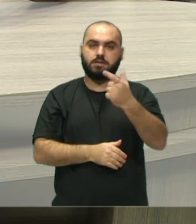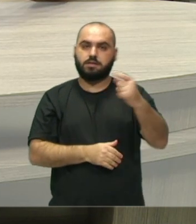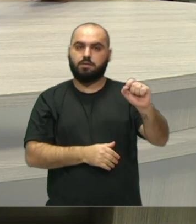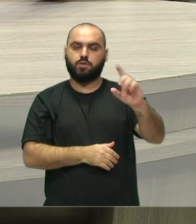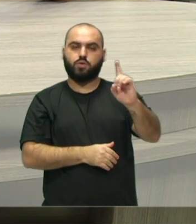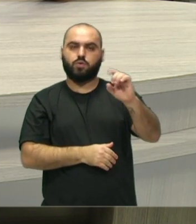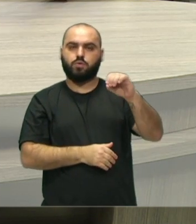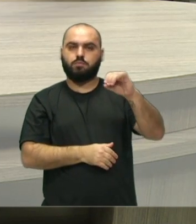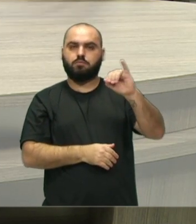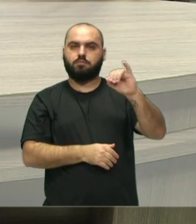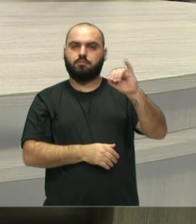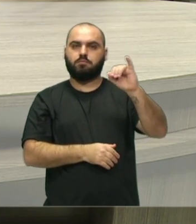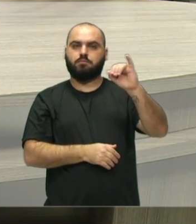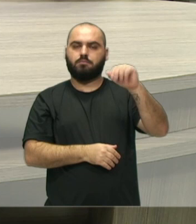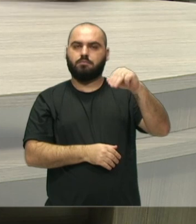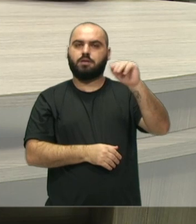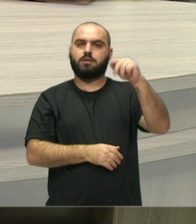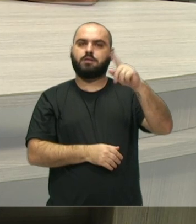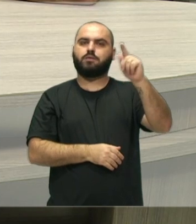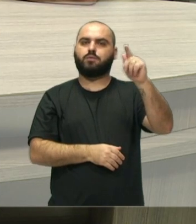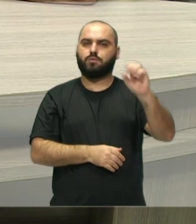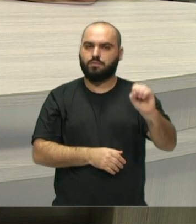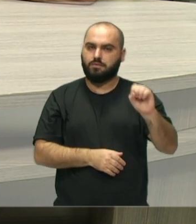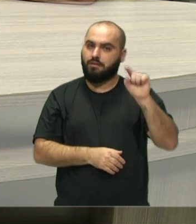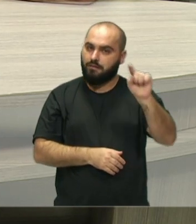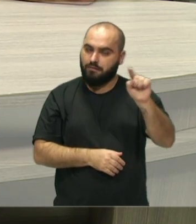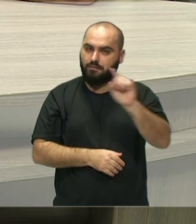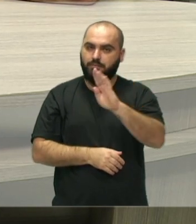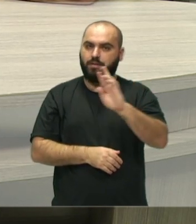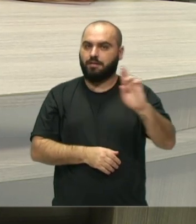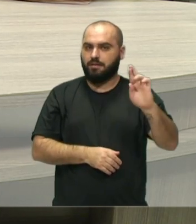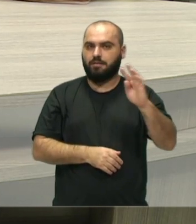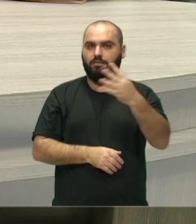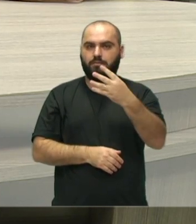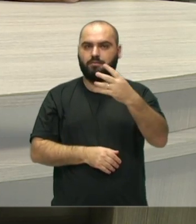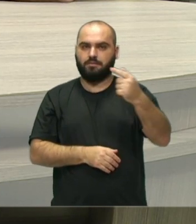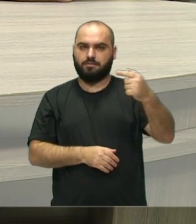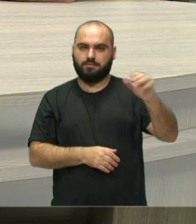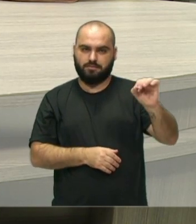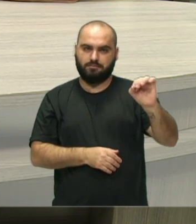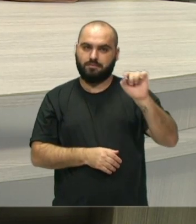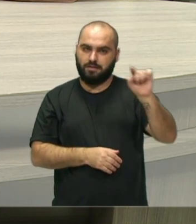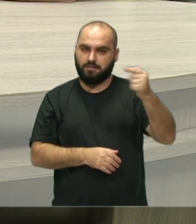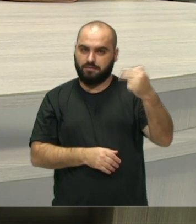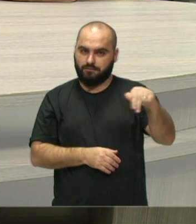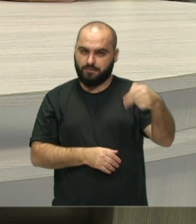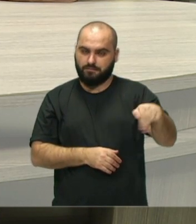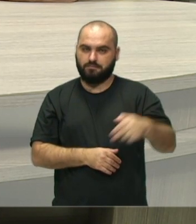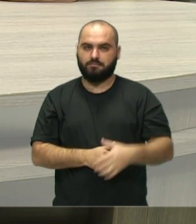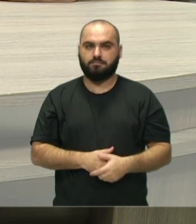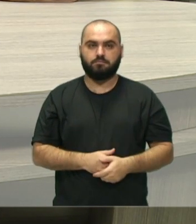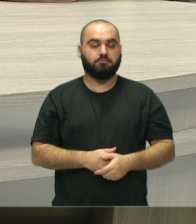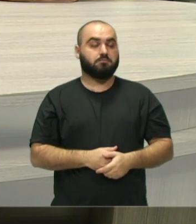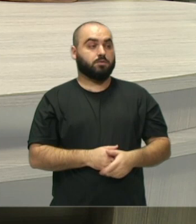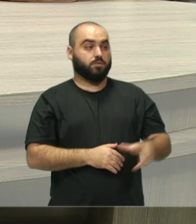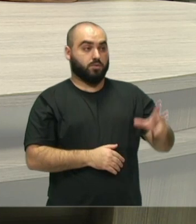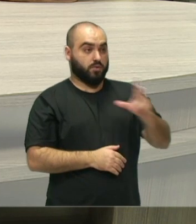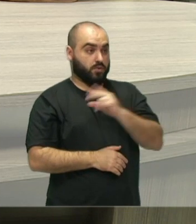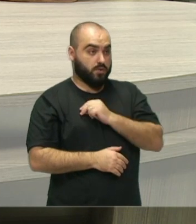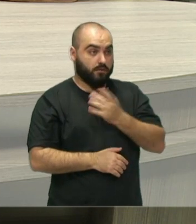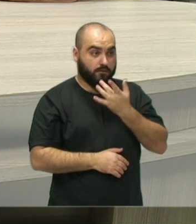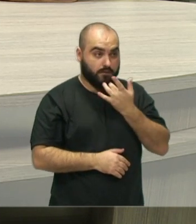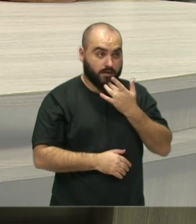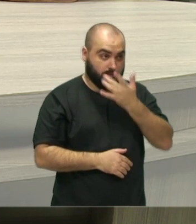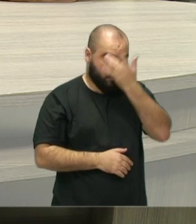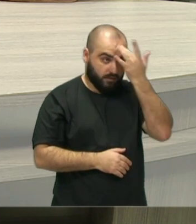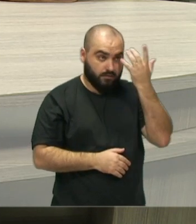ali, na principal rótula que tem ali na BR-470, na chegada. Olha, ia facilitar, inclusive, para quem